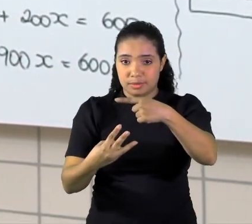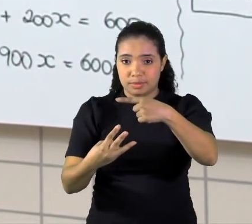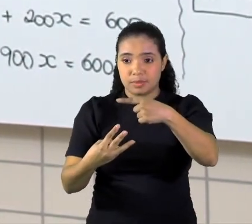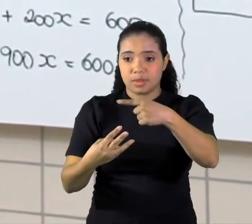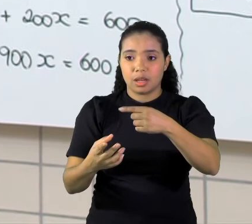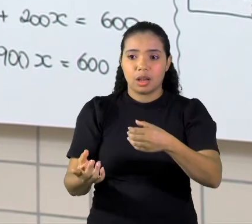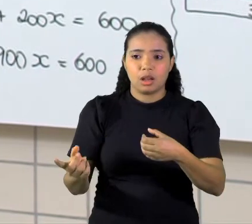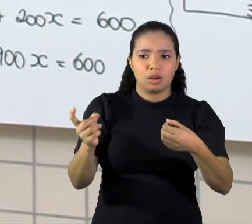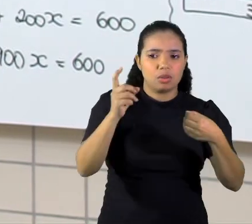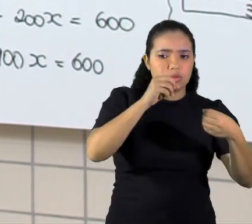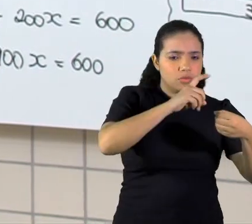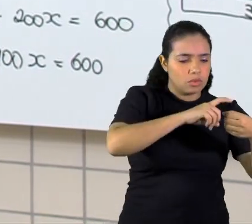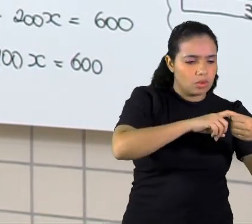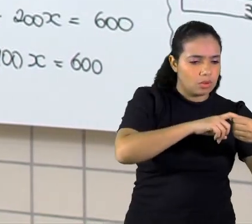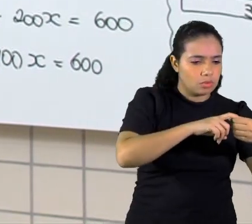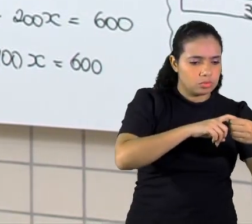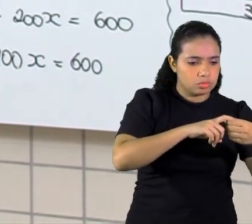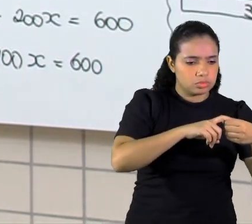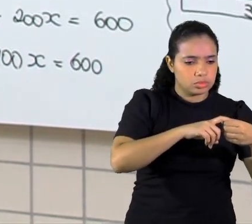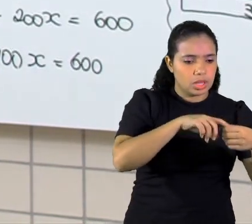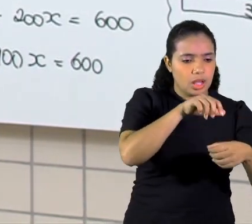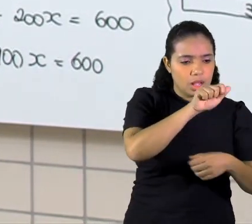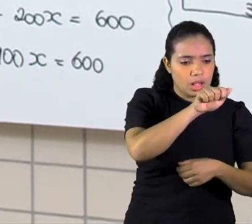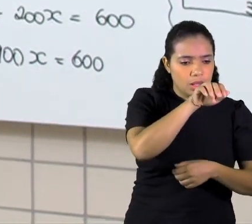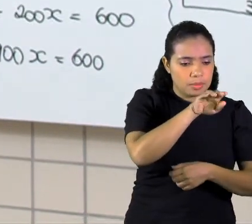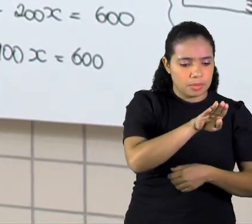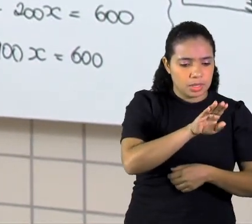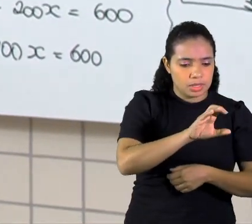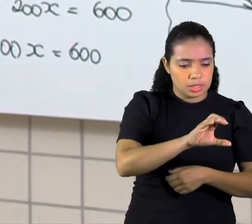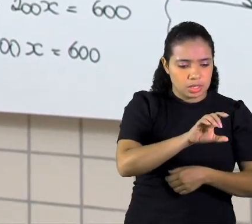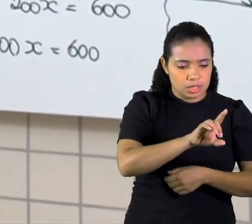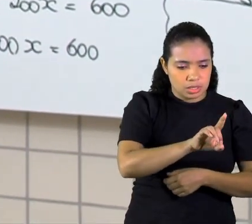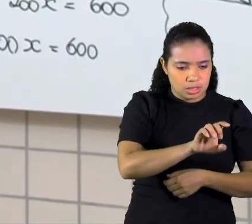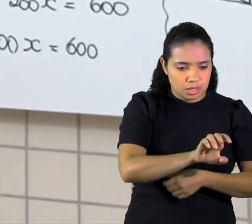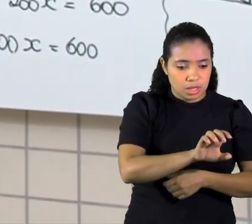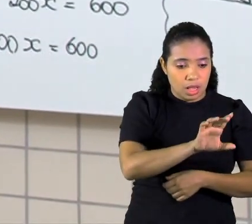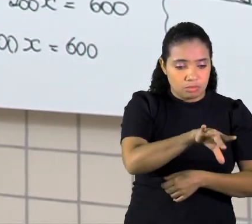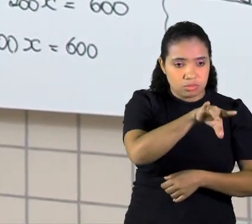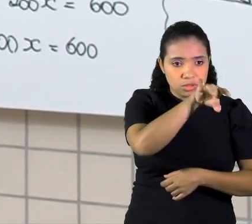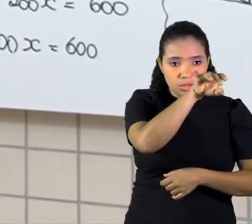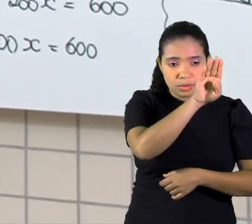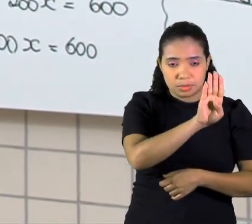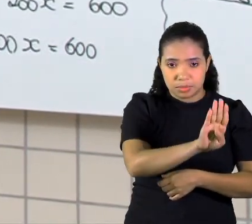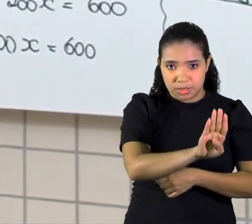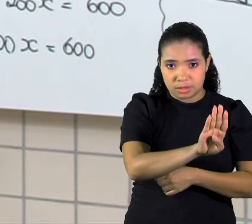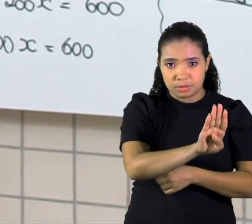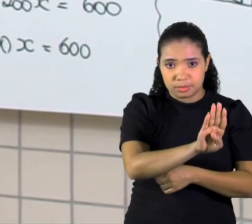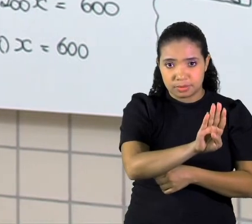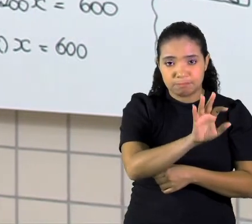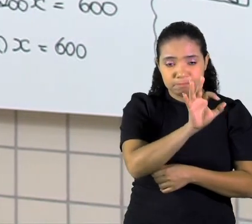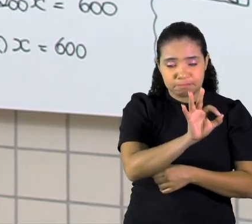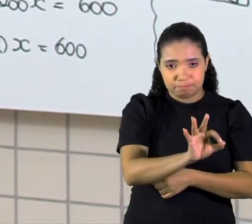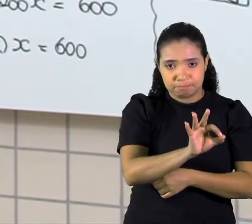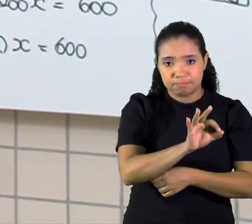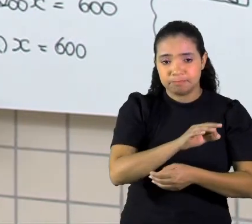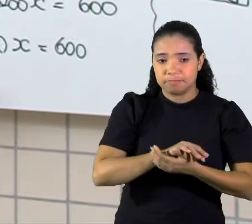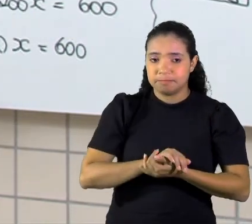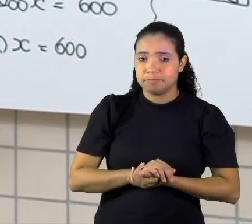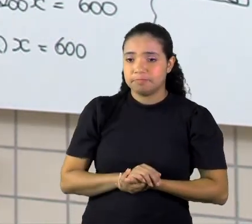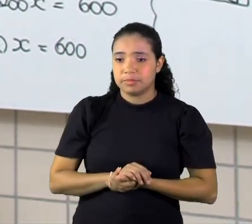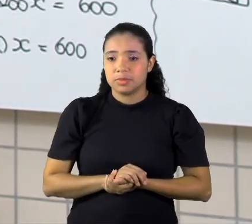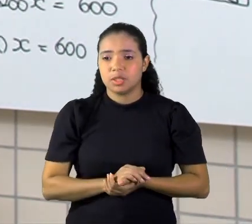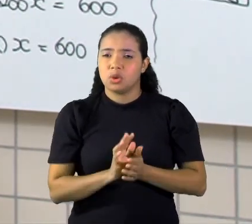perceber que é o item B. Chama a atenção de vocês para alguns detalhes. Aqui nós temos como